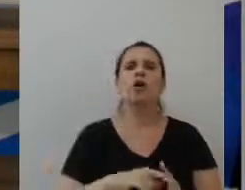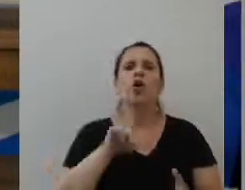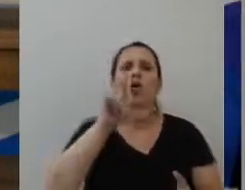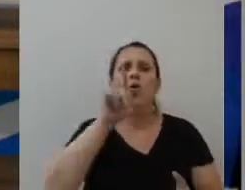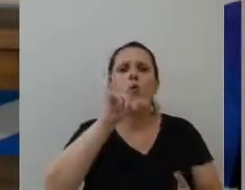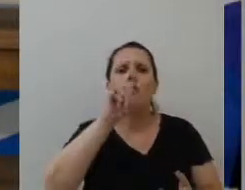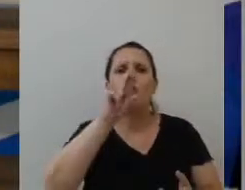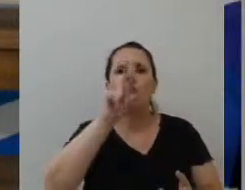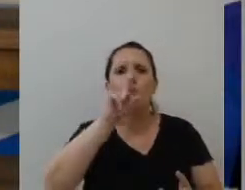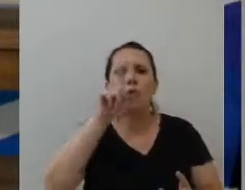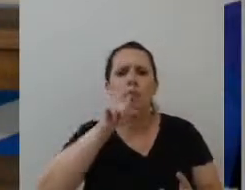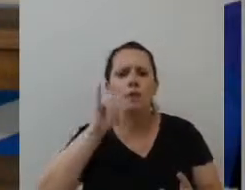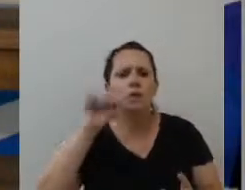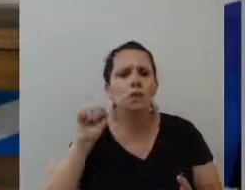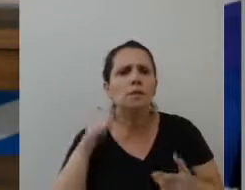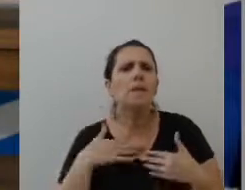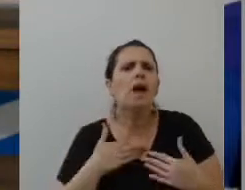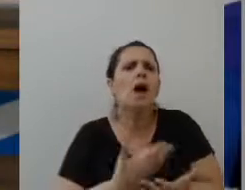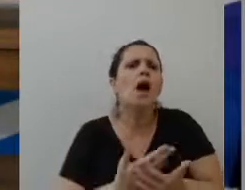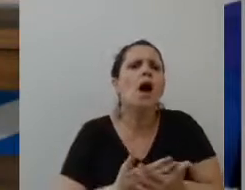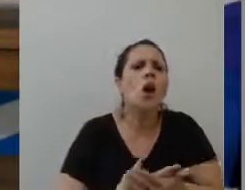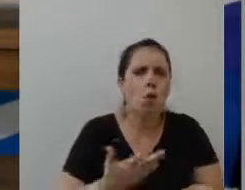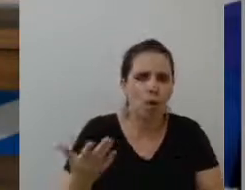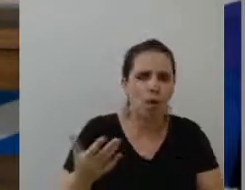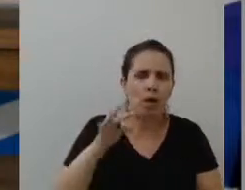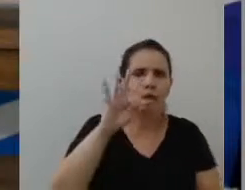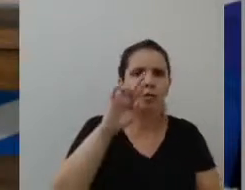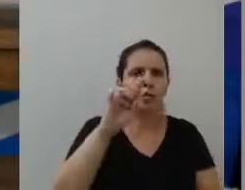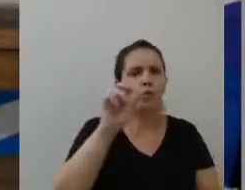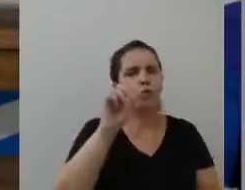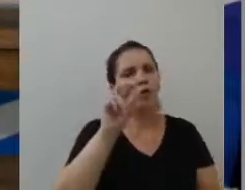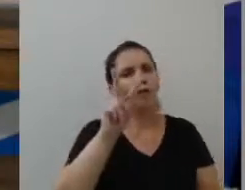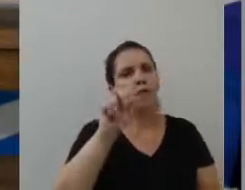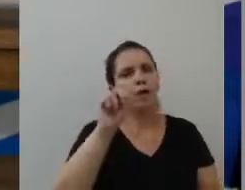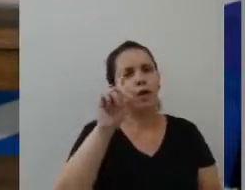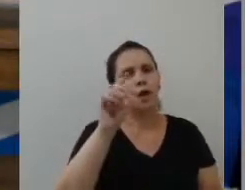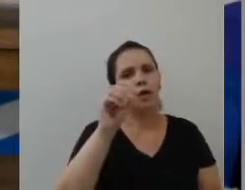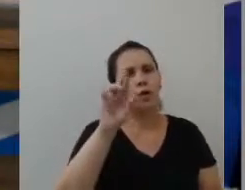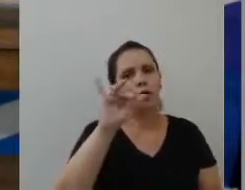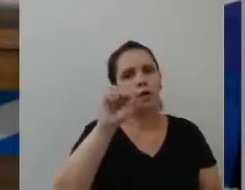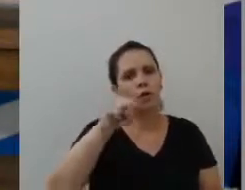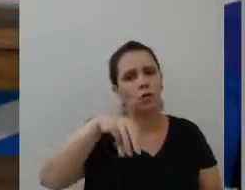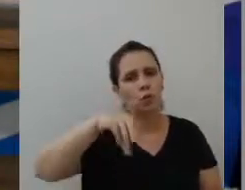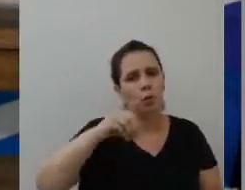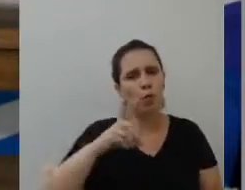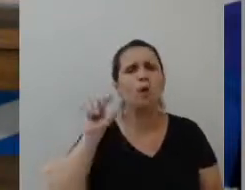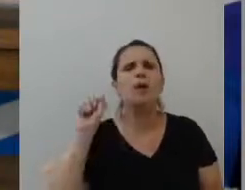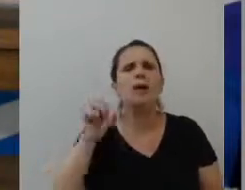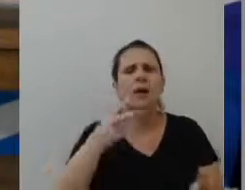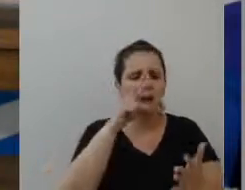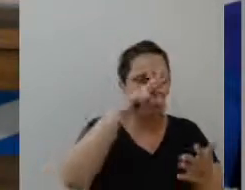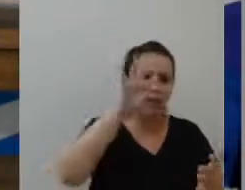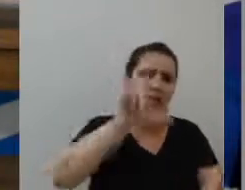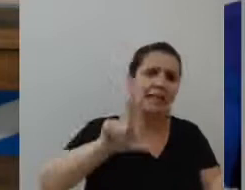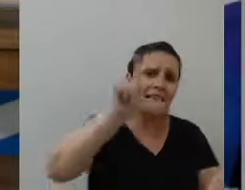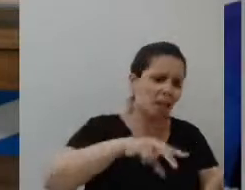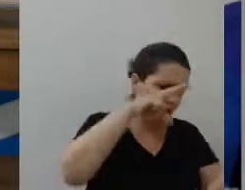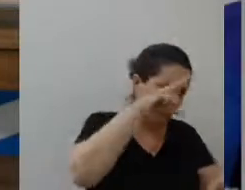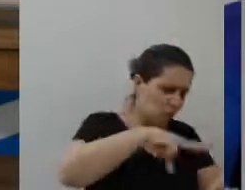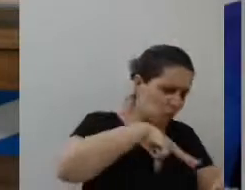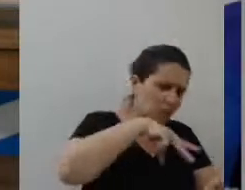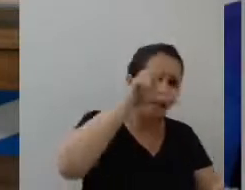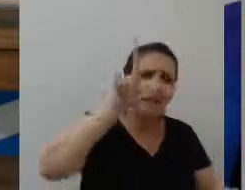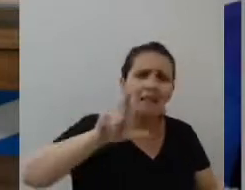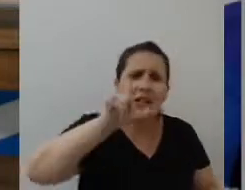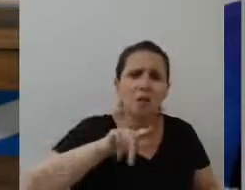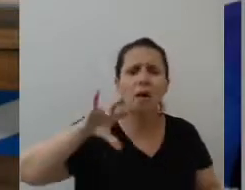aula de trovadorismo, e aí eu tiro essas dúvidas de vocês, tá bom? A gente fala de trovadorismo, é literatura portuguesa. E como a gente está estudando literatura brasileira, no